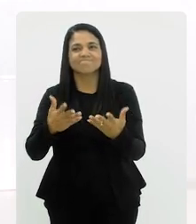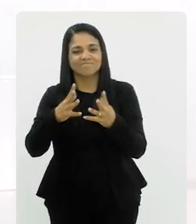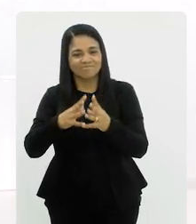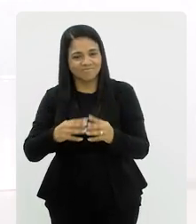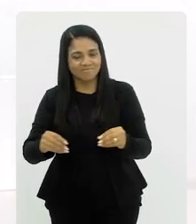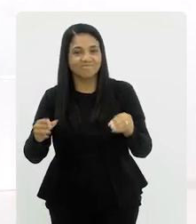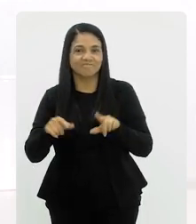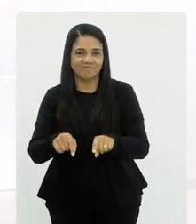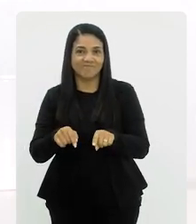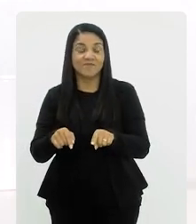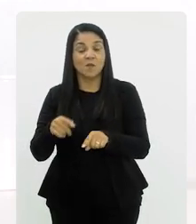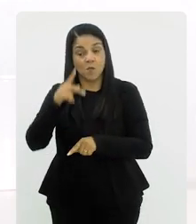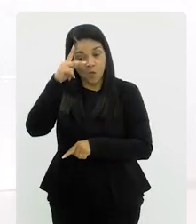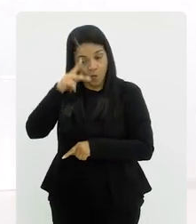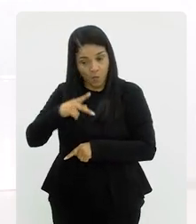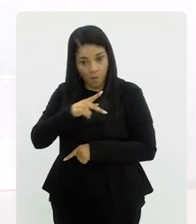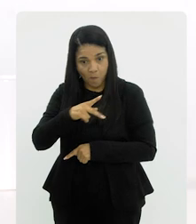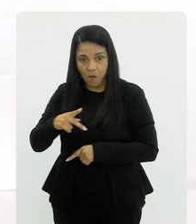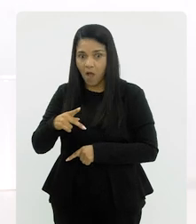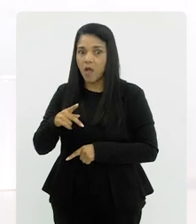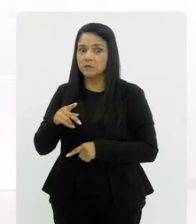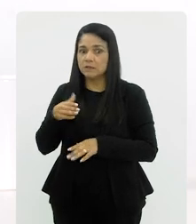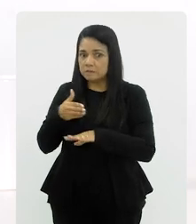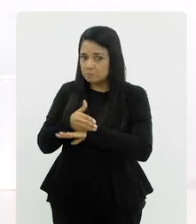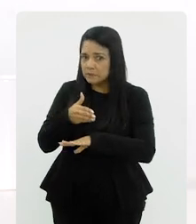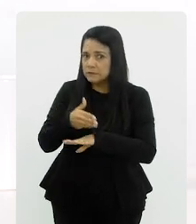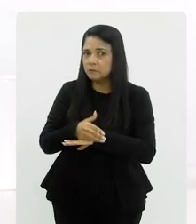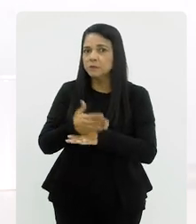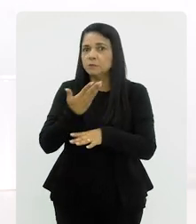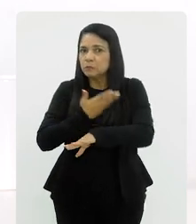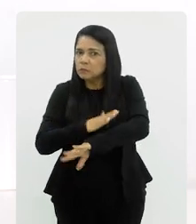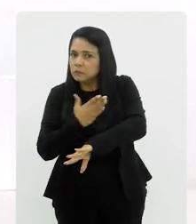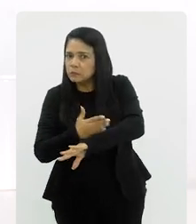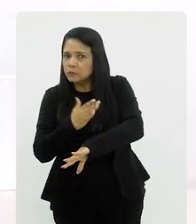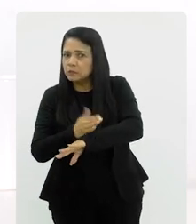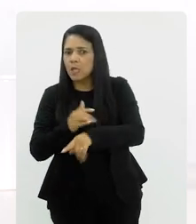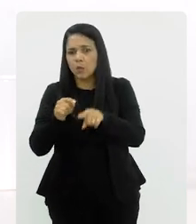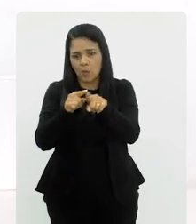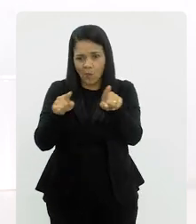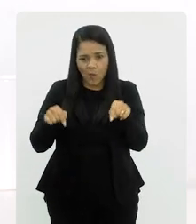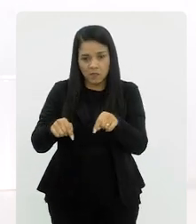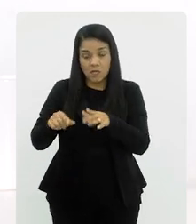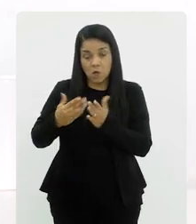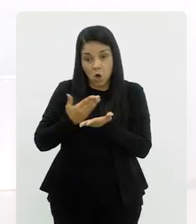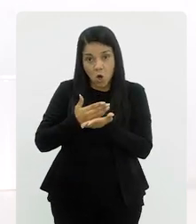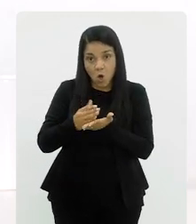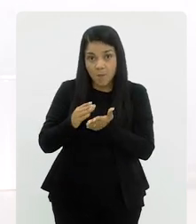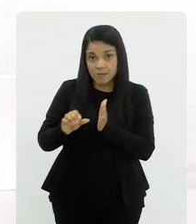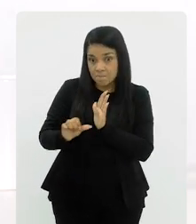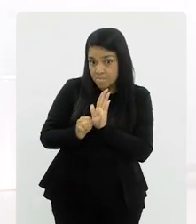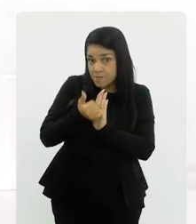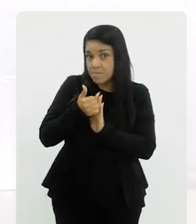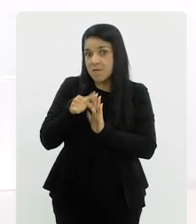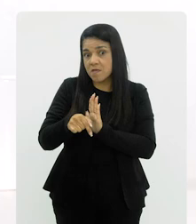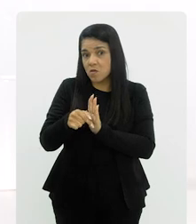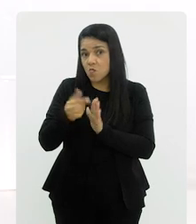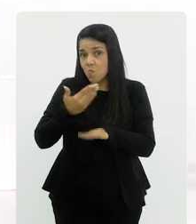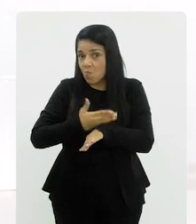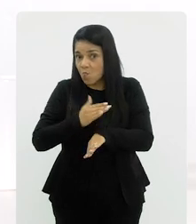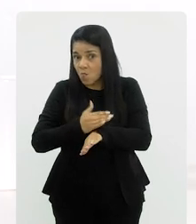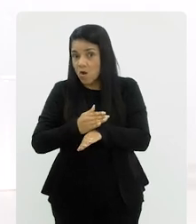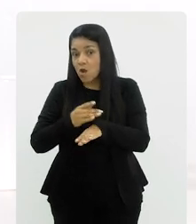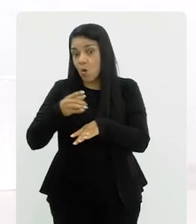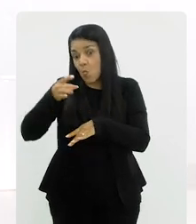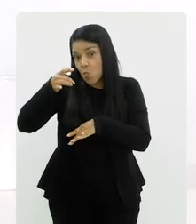meio que se desmitificando. E o padre é da pavirada. Ele participa do ensaio, ele participa da quadra. Ele começa